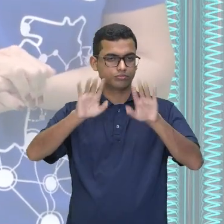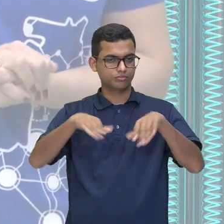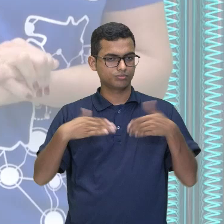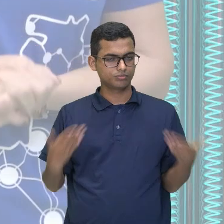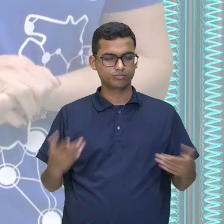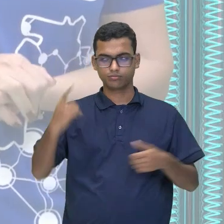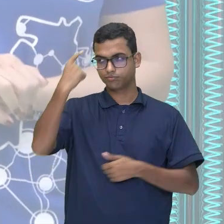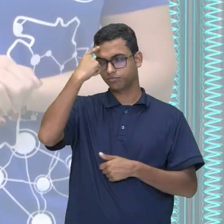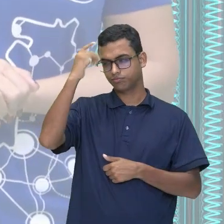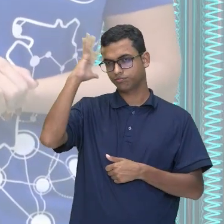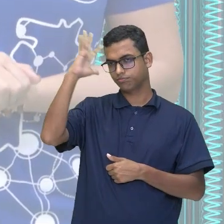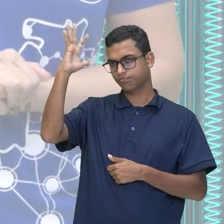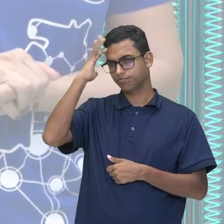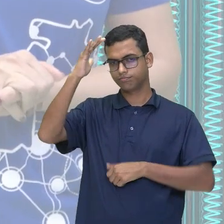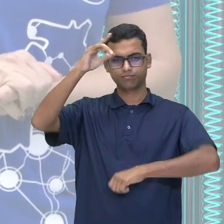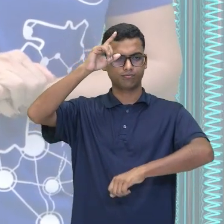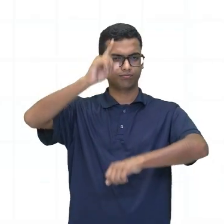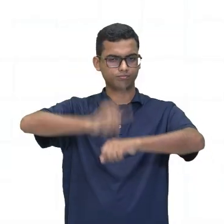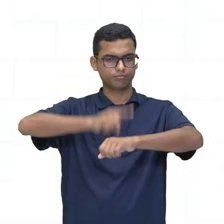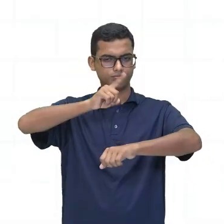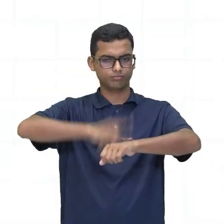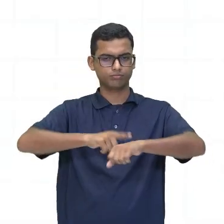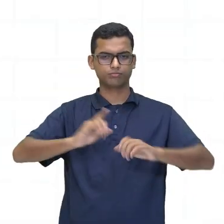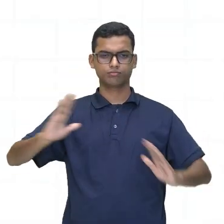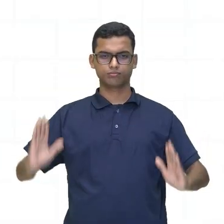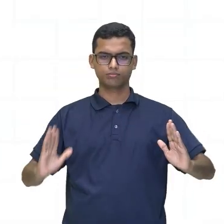um pouco o uso do when. Vejam.